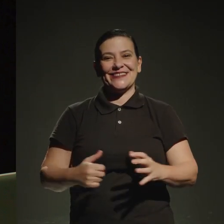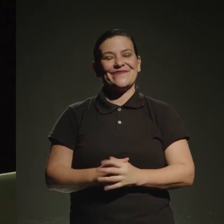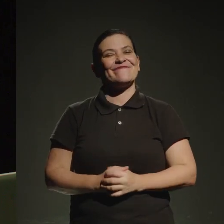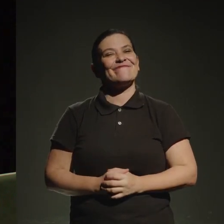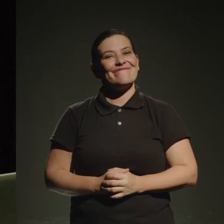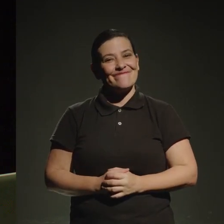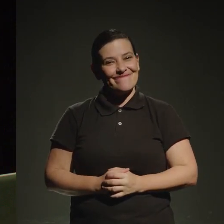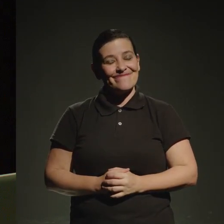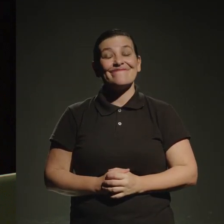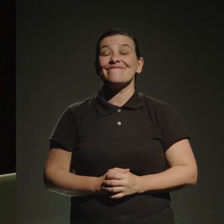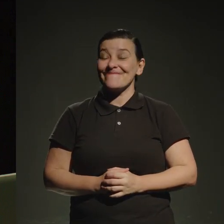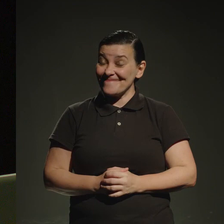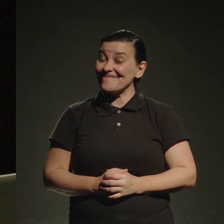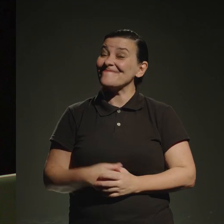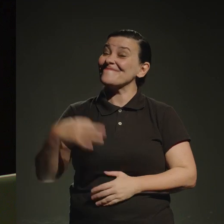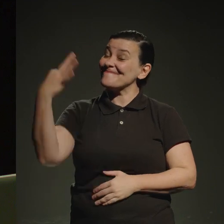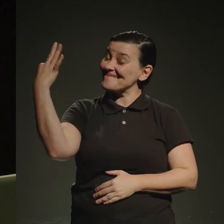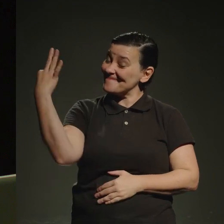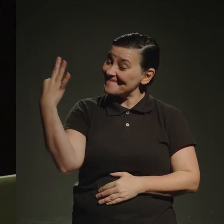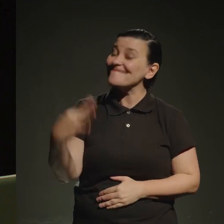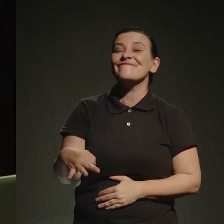Exatamente. Aqui.